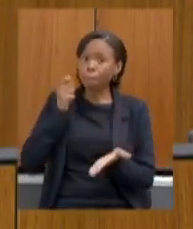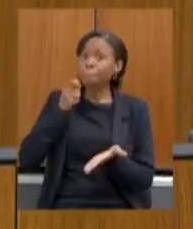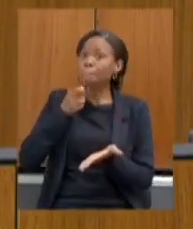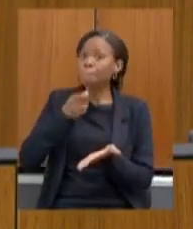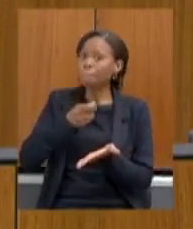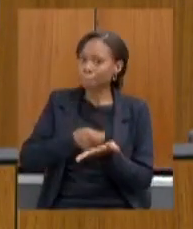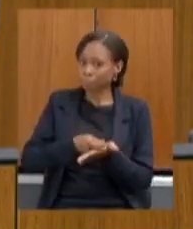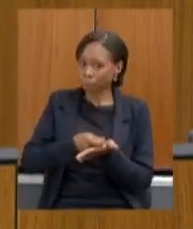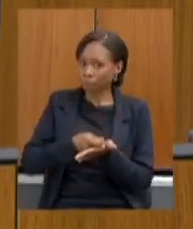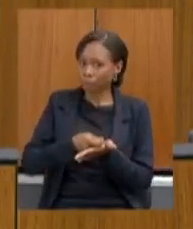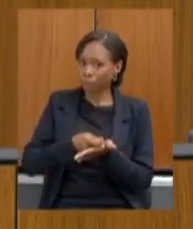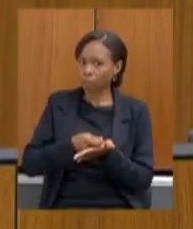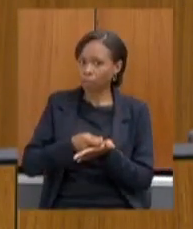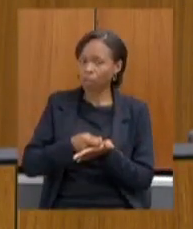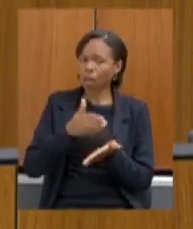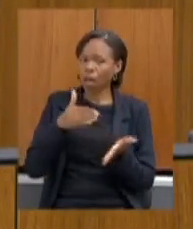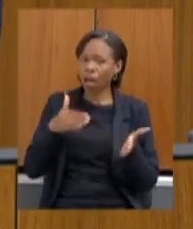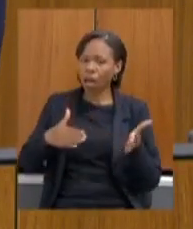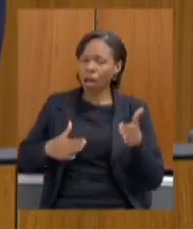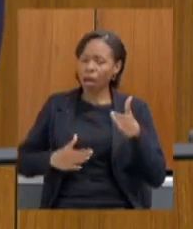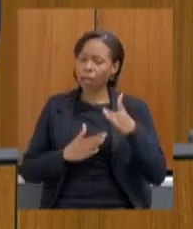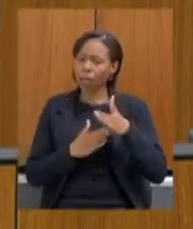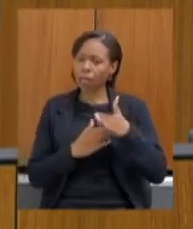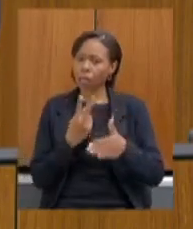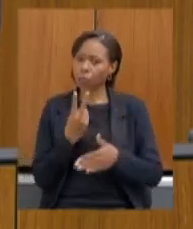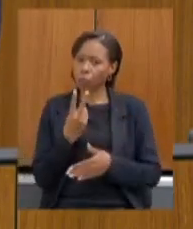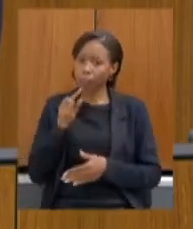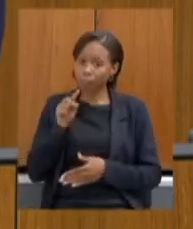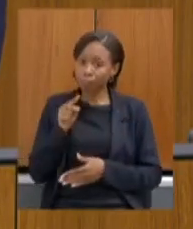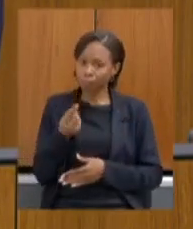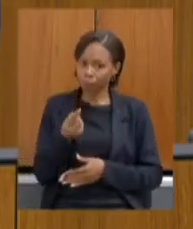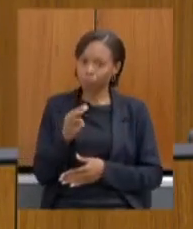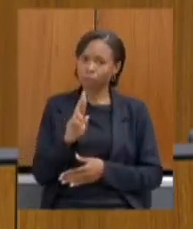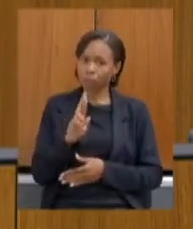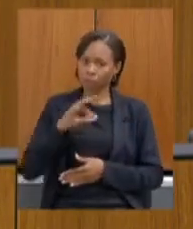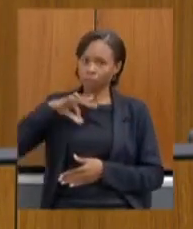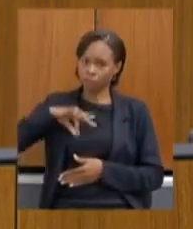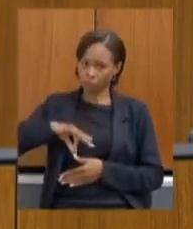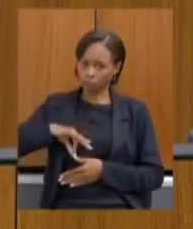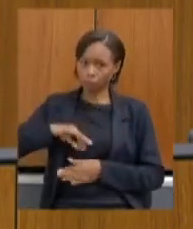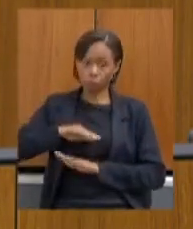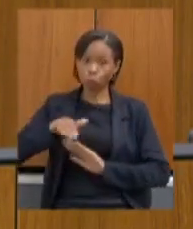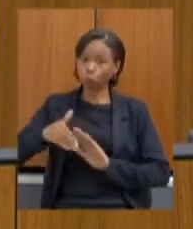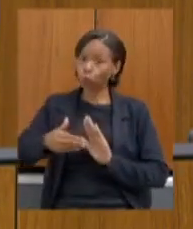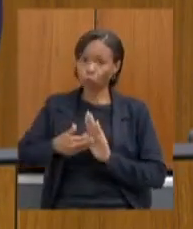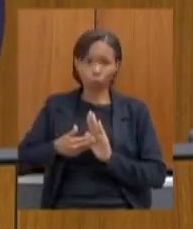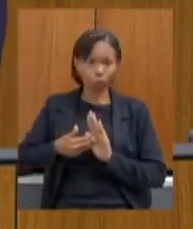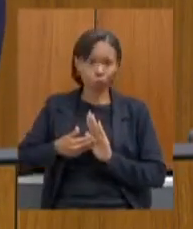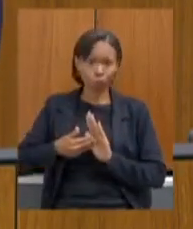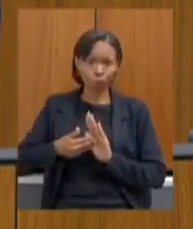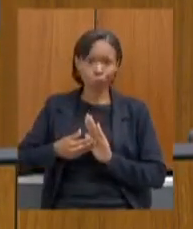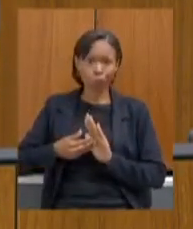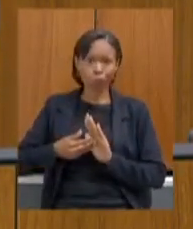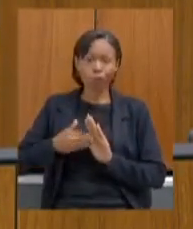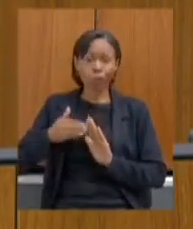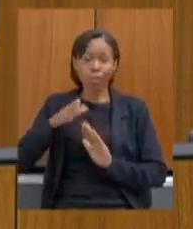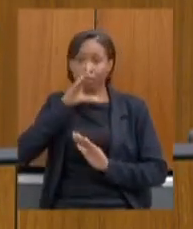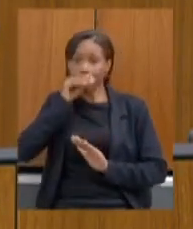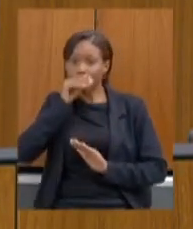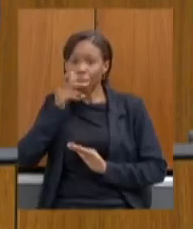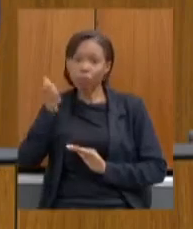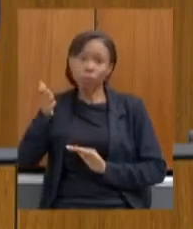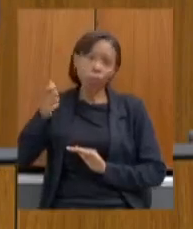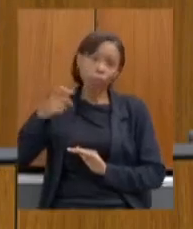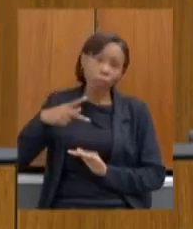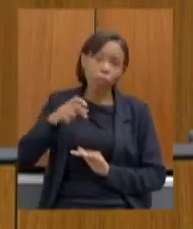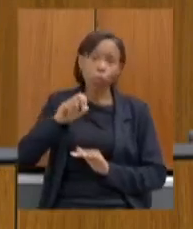de até 2 mil reais para todos os servidores, nativos e inativos, isso deixa a gente feliz de ver que participar